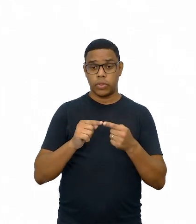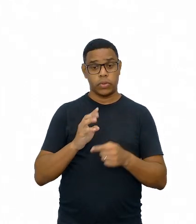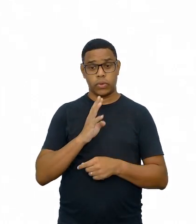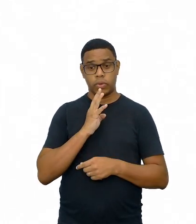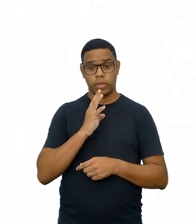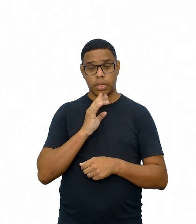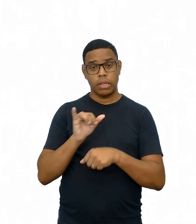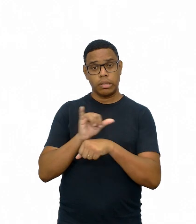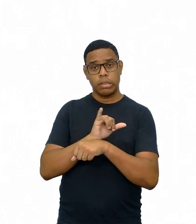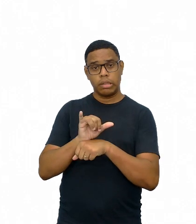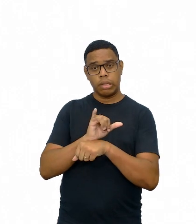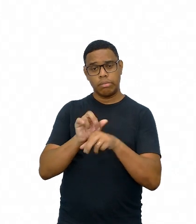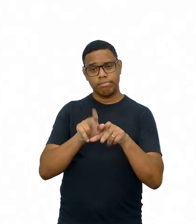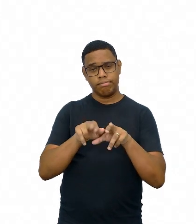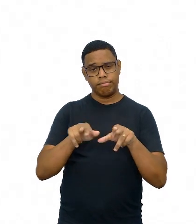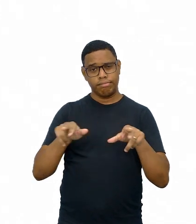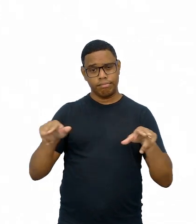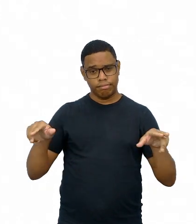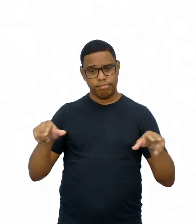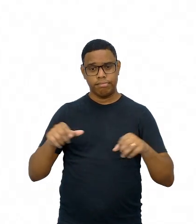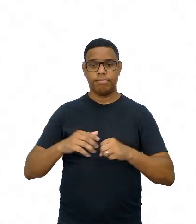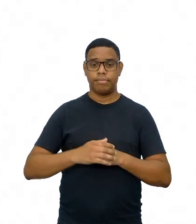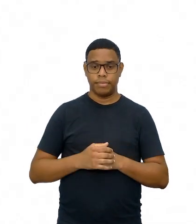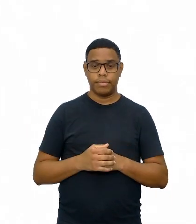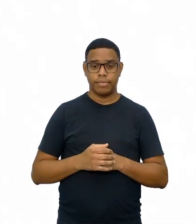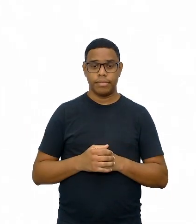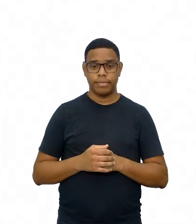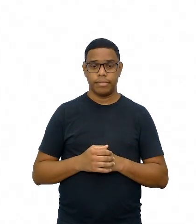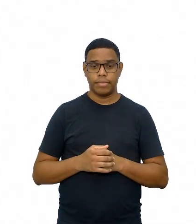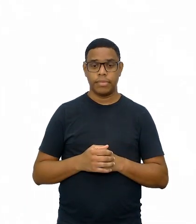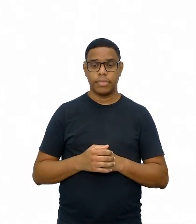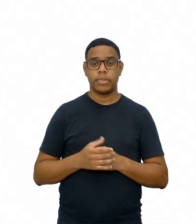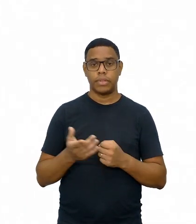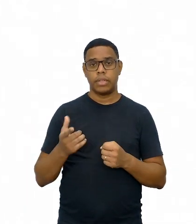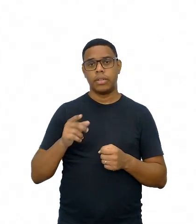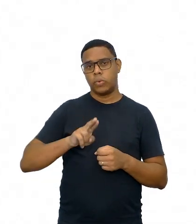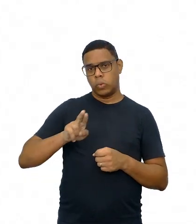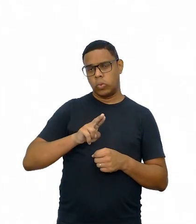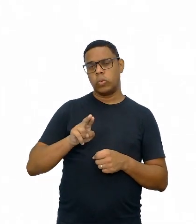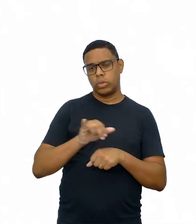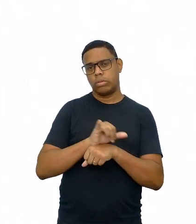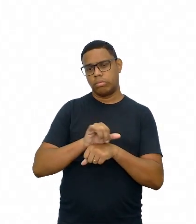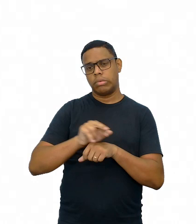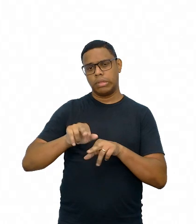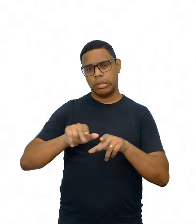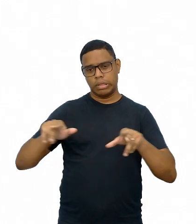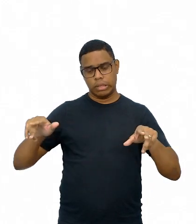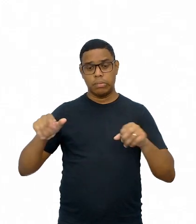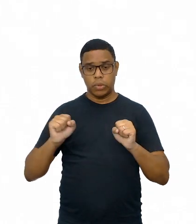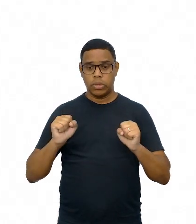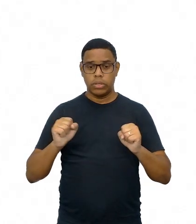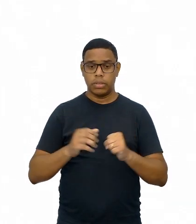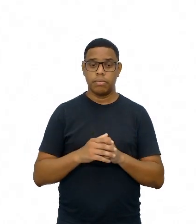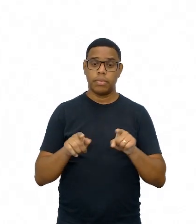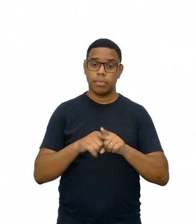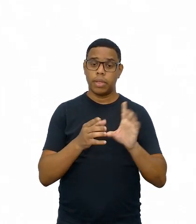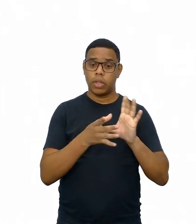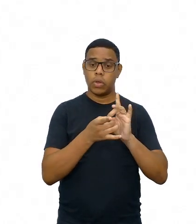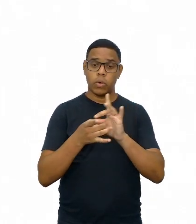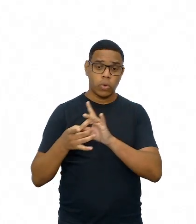de conhecimento são as estratégias diferenciadas que serão utilizadas aqui, as diversas, e o